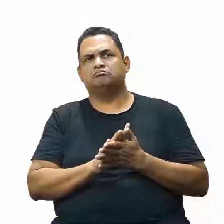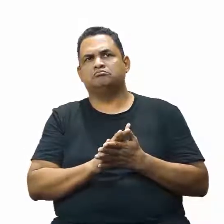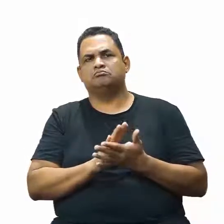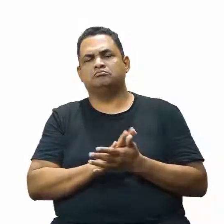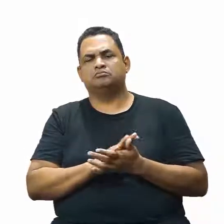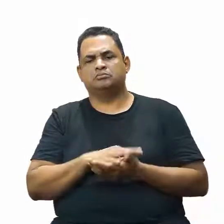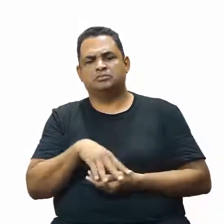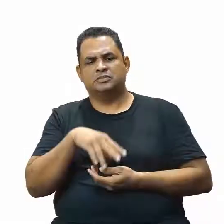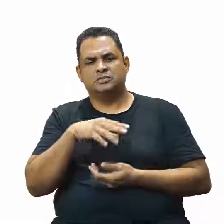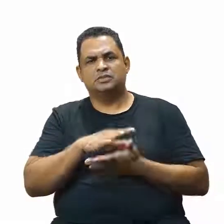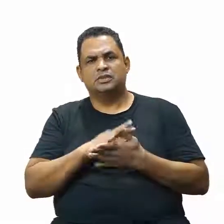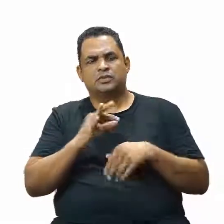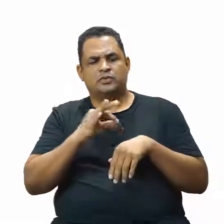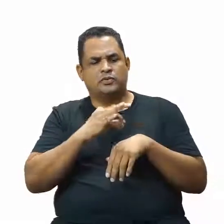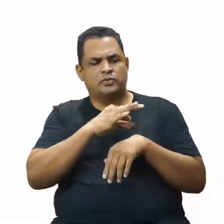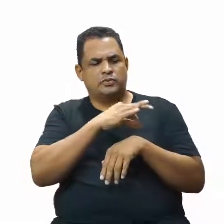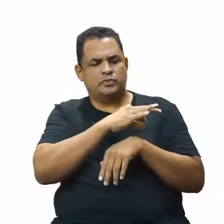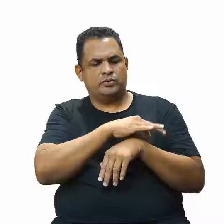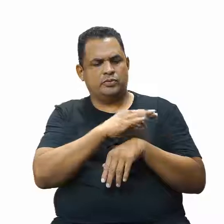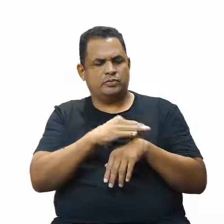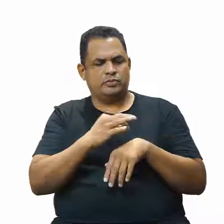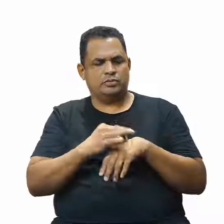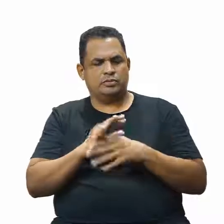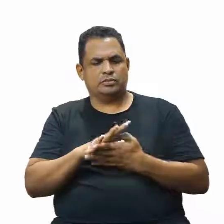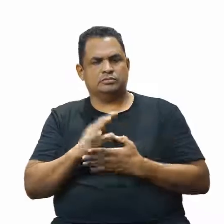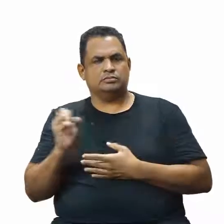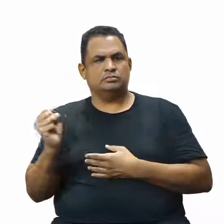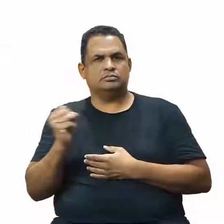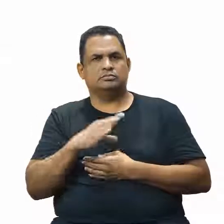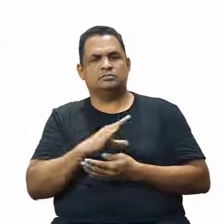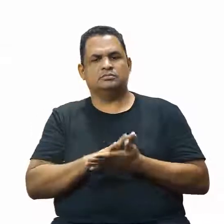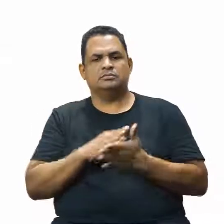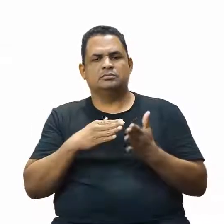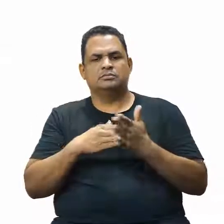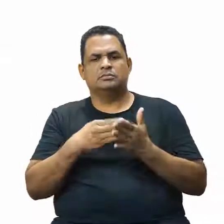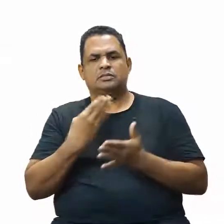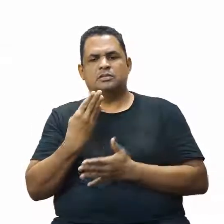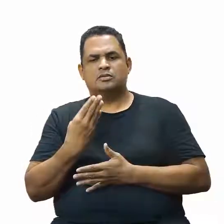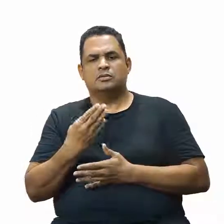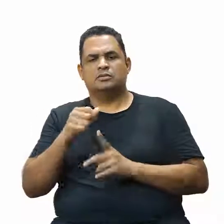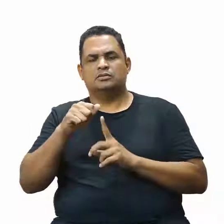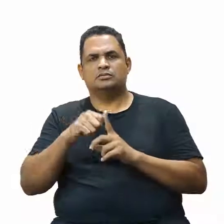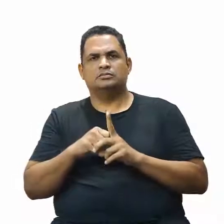formigas jovens, de até 4 meses,